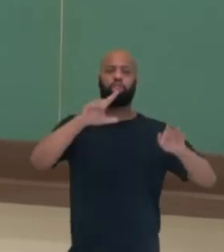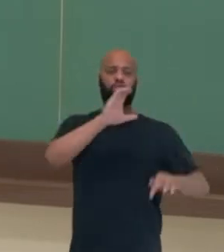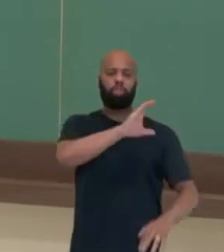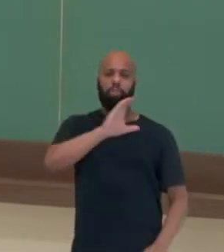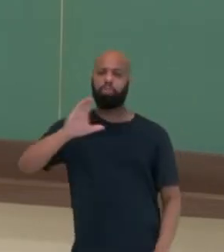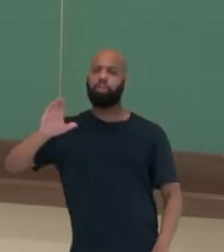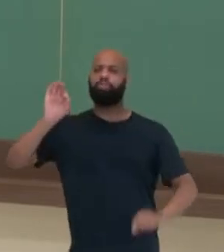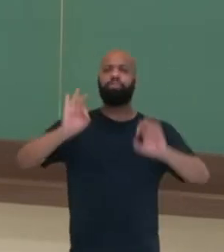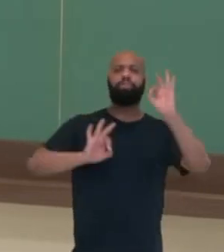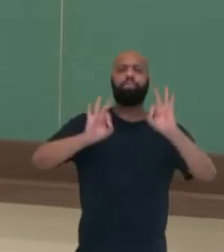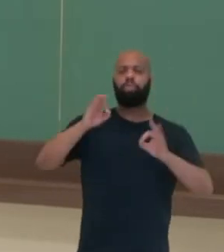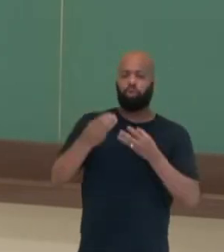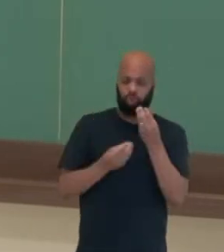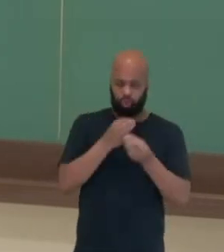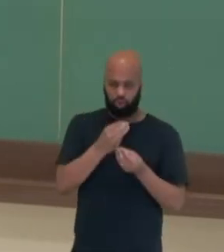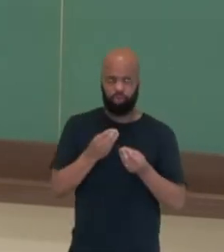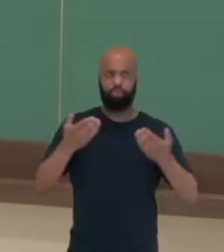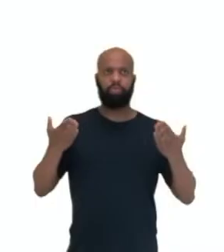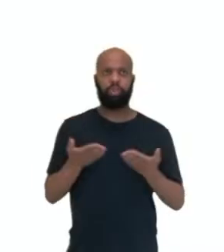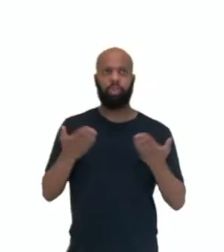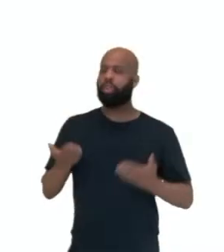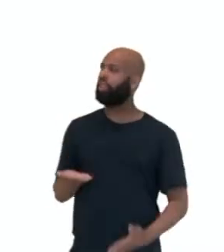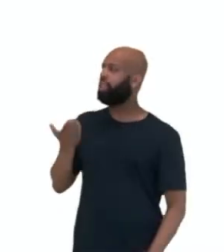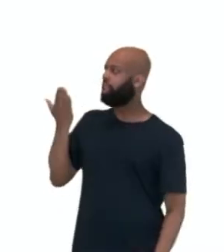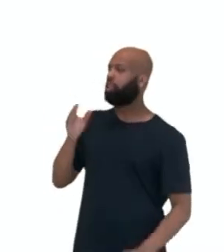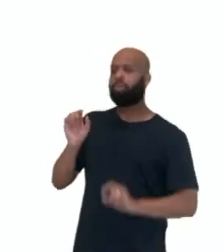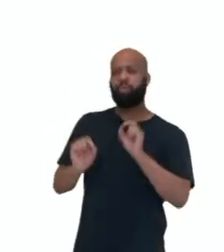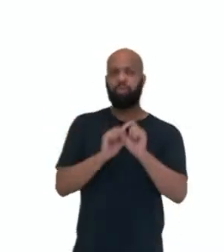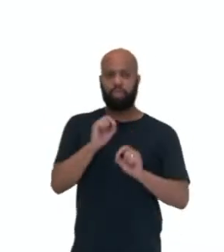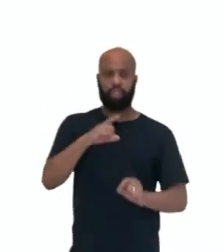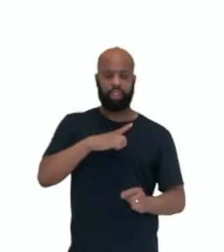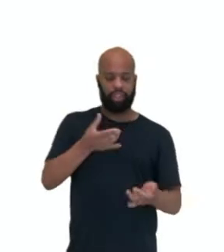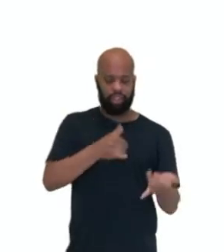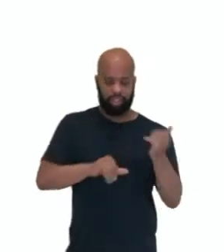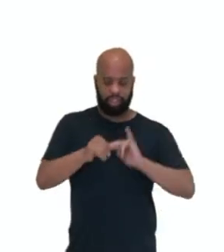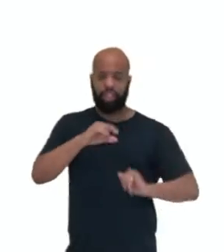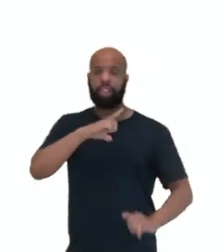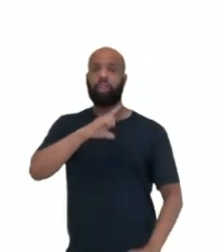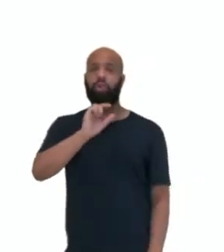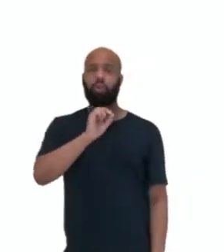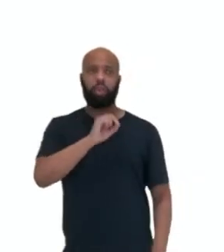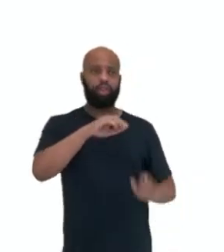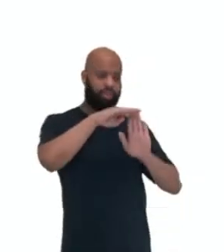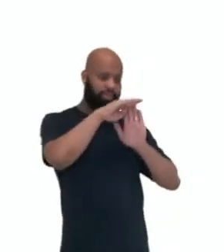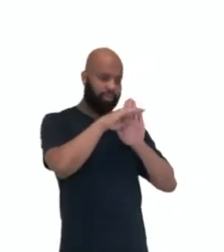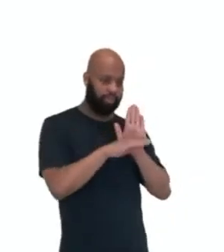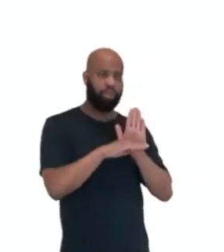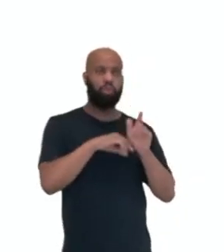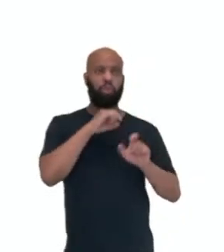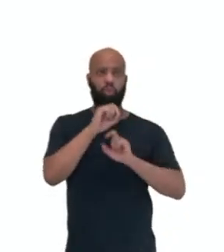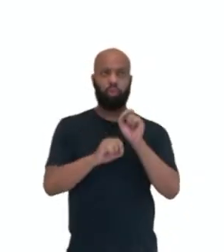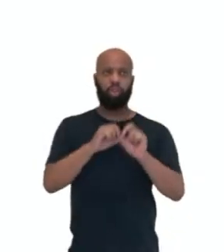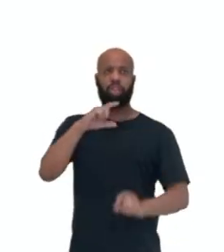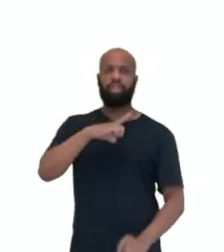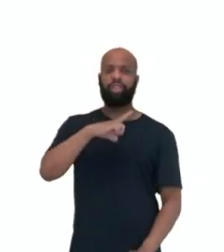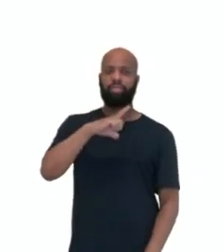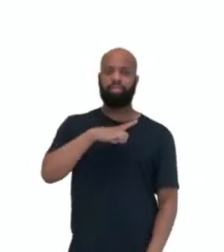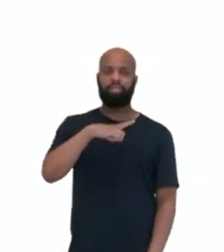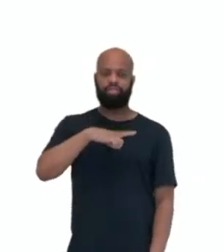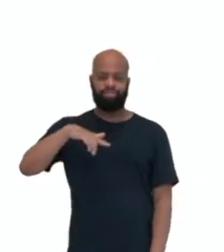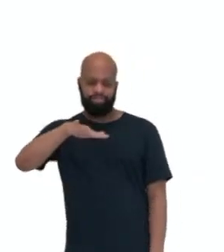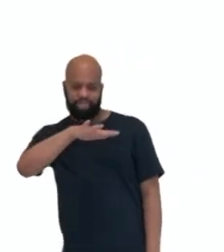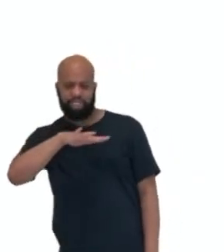espacial. Isomeria ótica. Essas substâncias têm a propriedade de desviar o